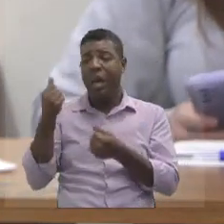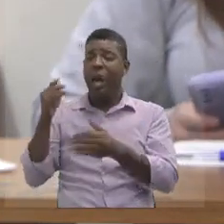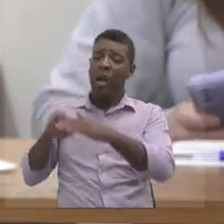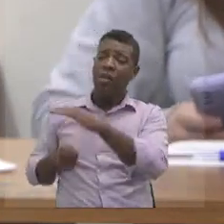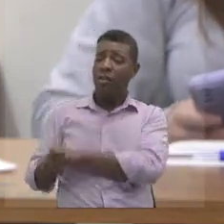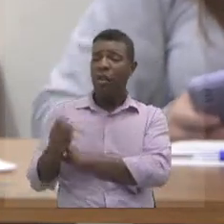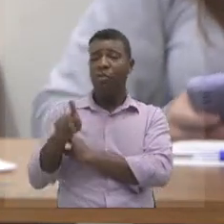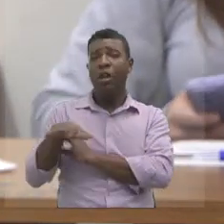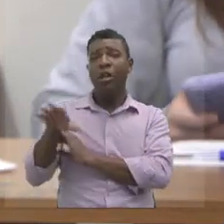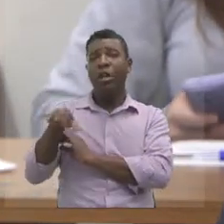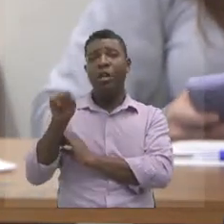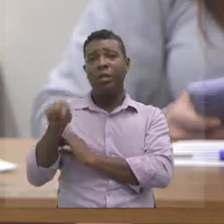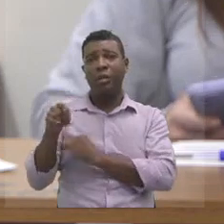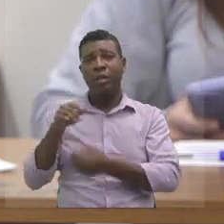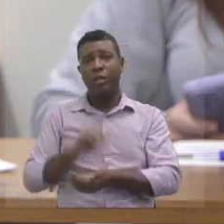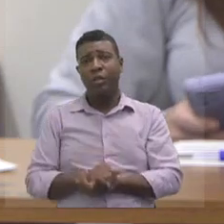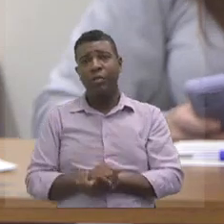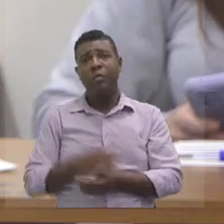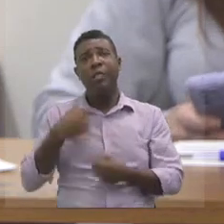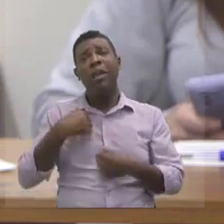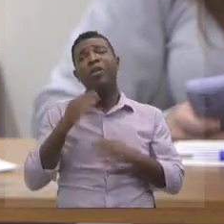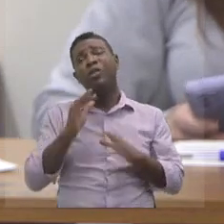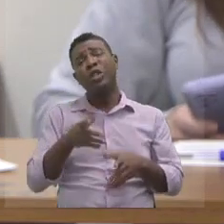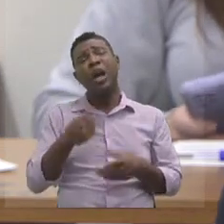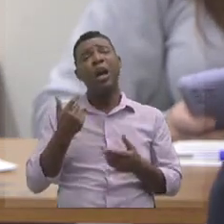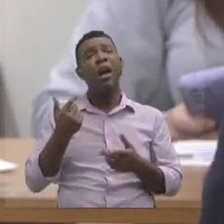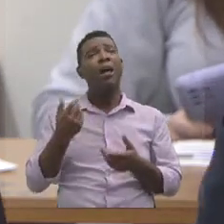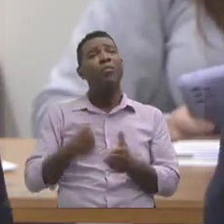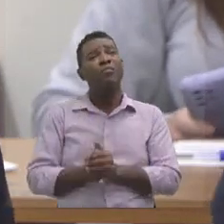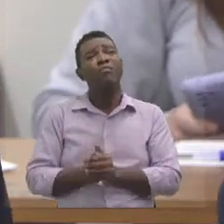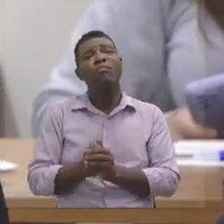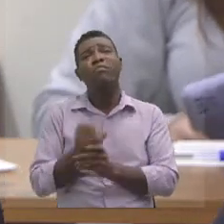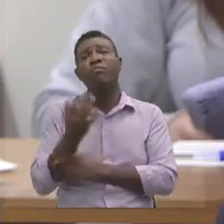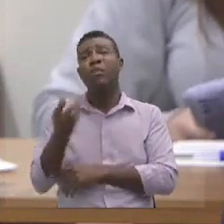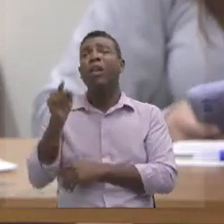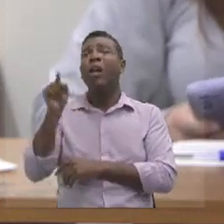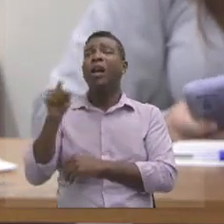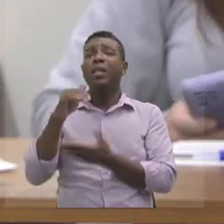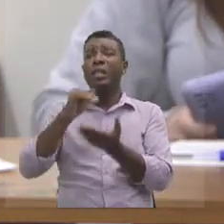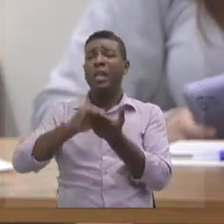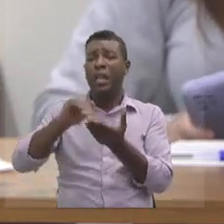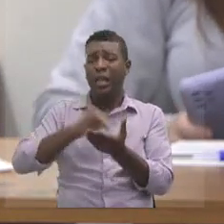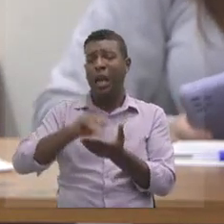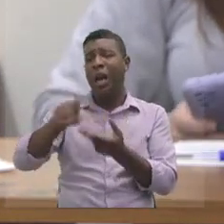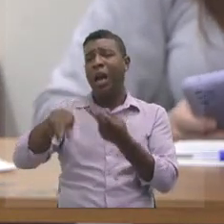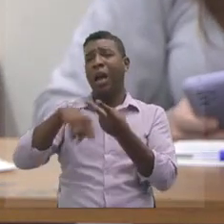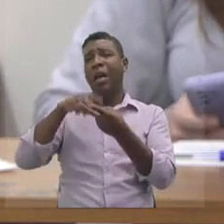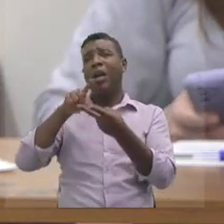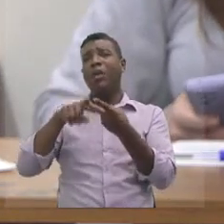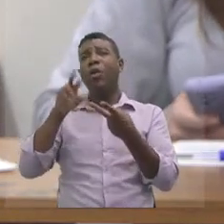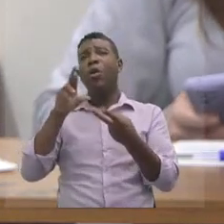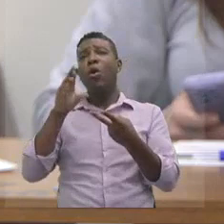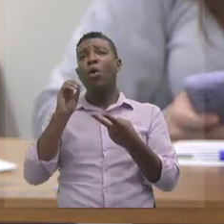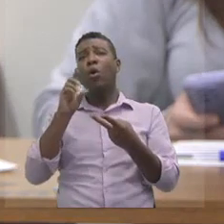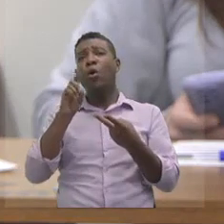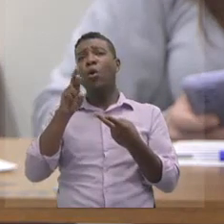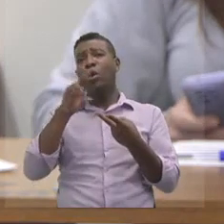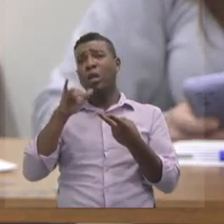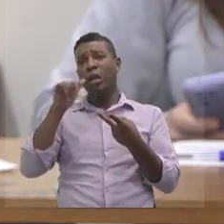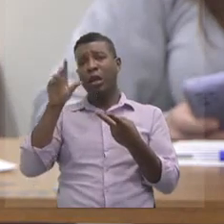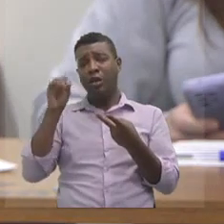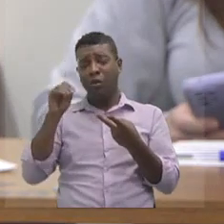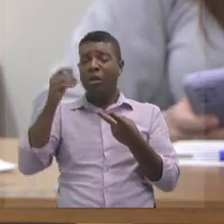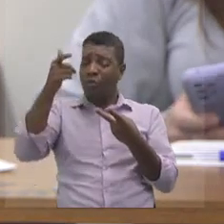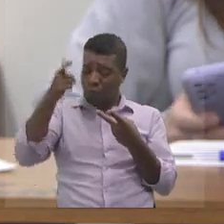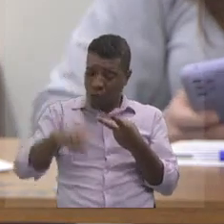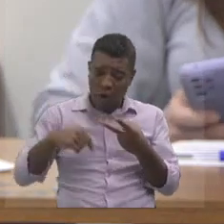aqui mais uma vez já estive né diversas vezes com o secretário com o Rodrigo fazendo esta solicitação mas ressalto aqui na Assembleia